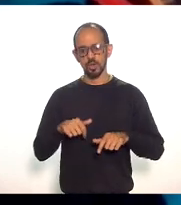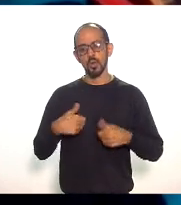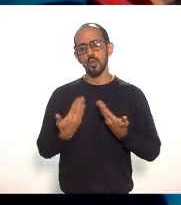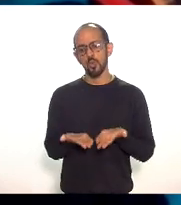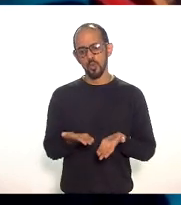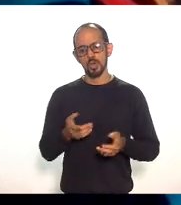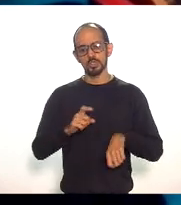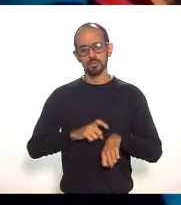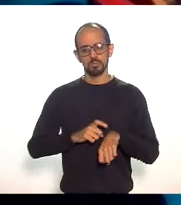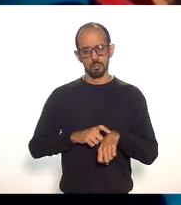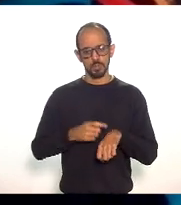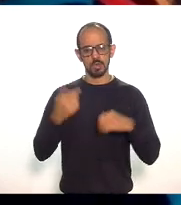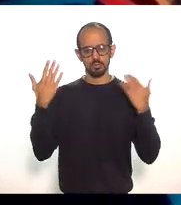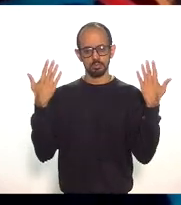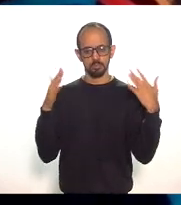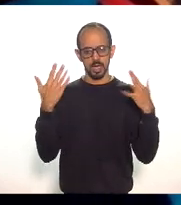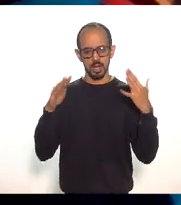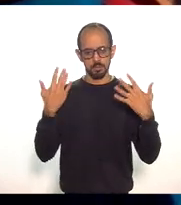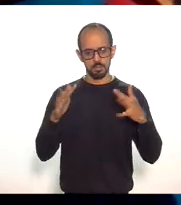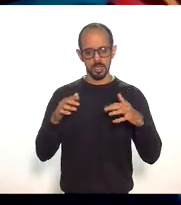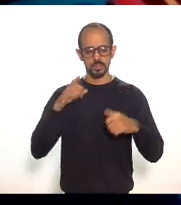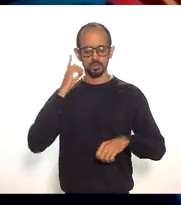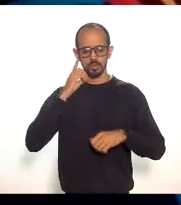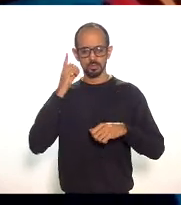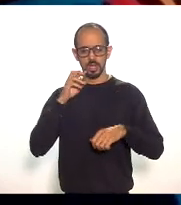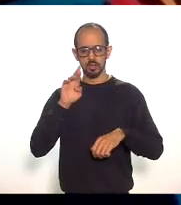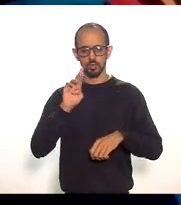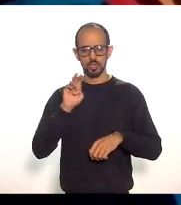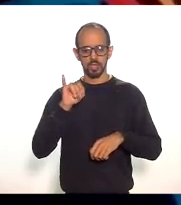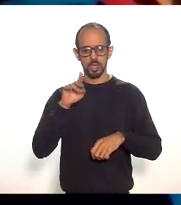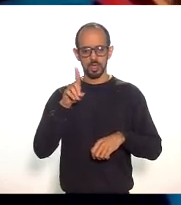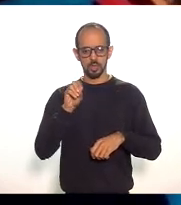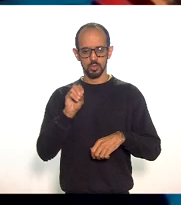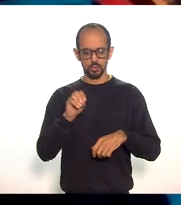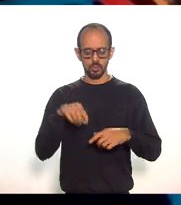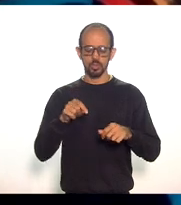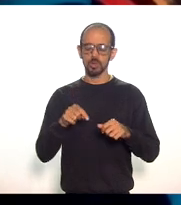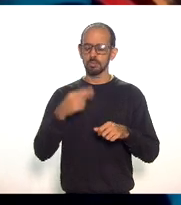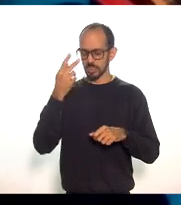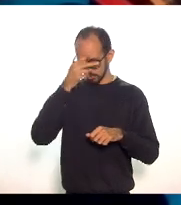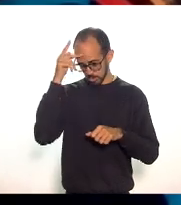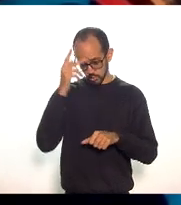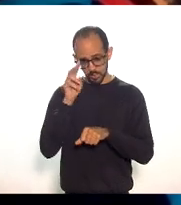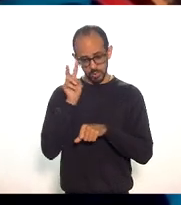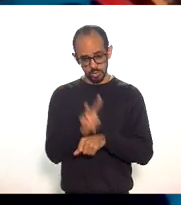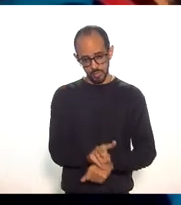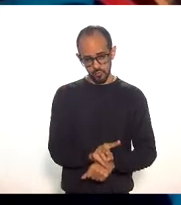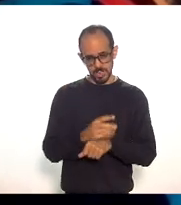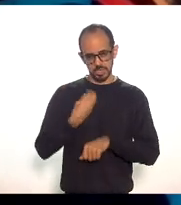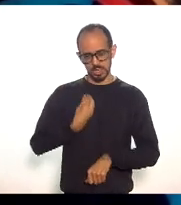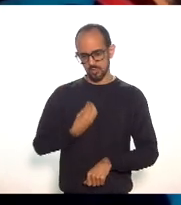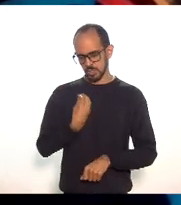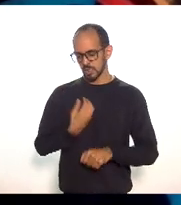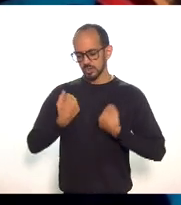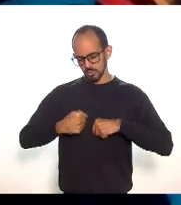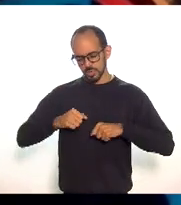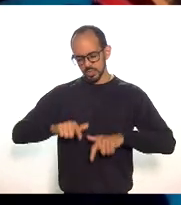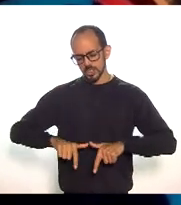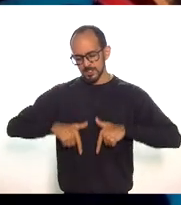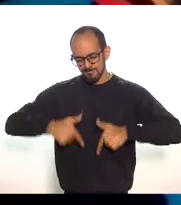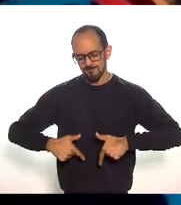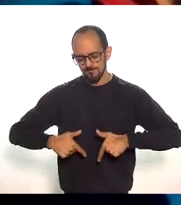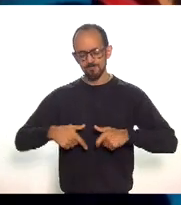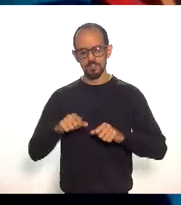momento, eu queria dar os parabéns para o Pedro Ricardo, para as pessoas que defendem a vida, e dizer que a gente precisa fortalecer cada vez mais